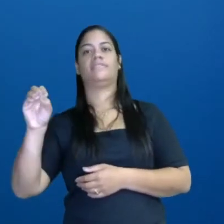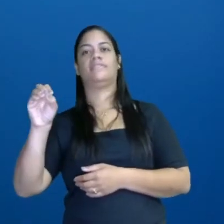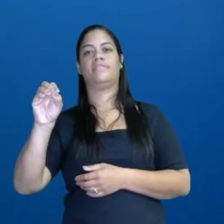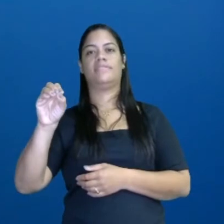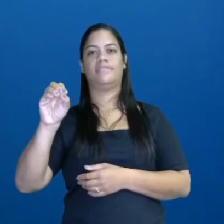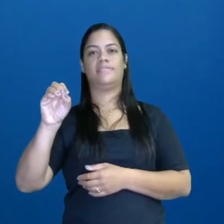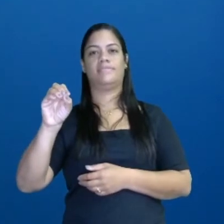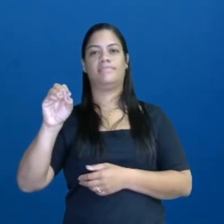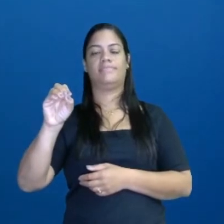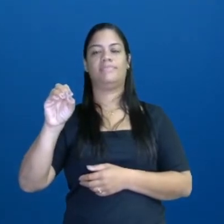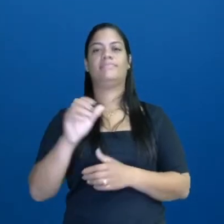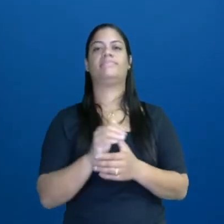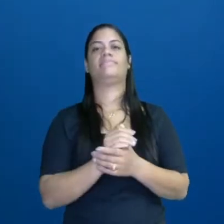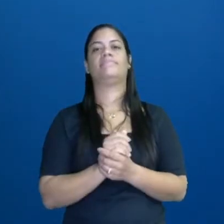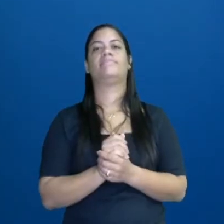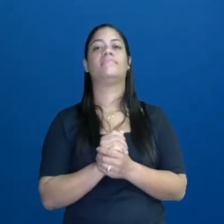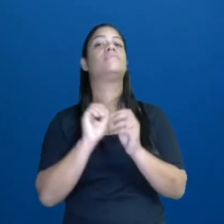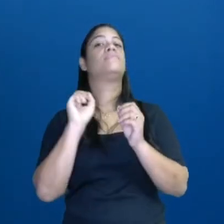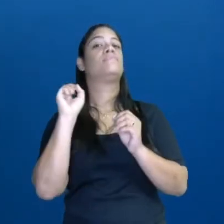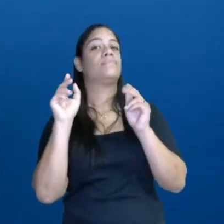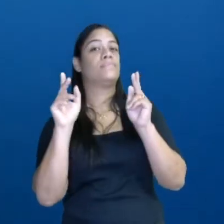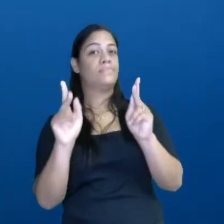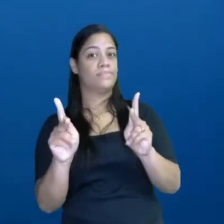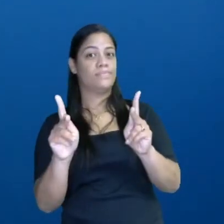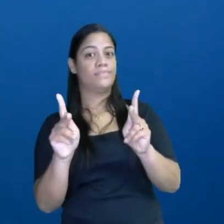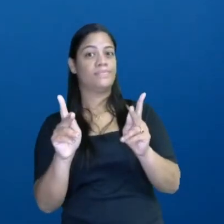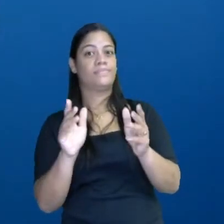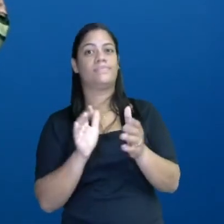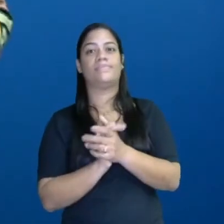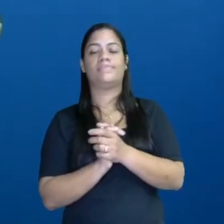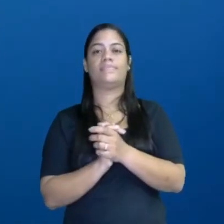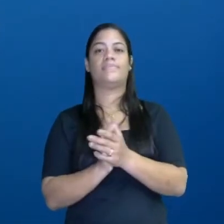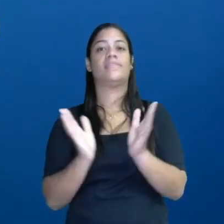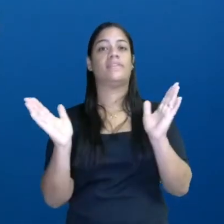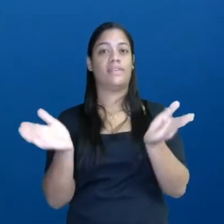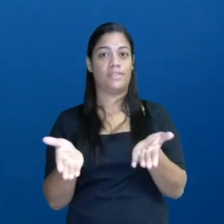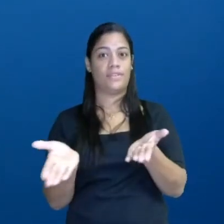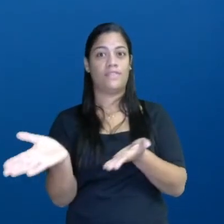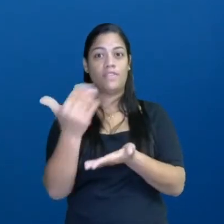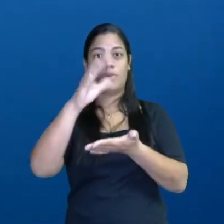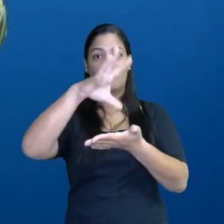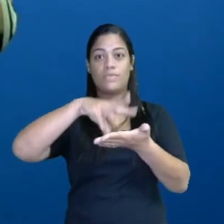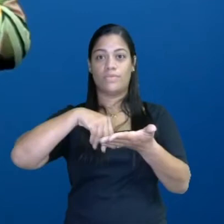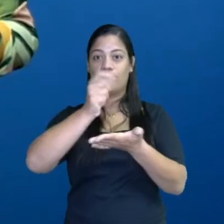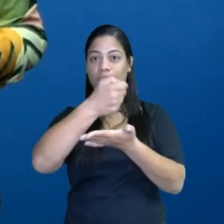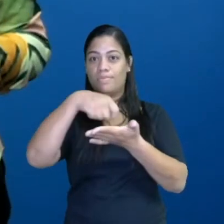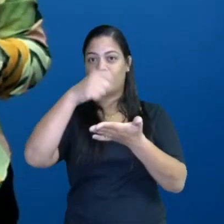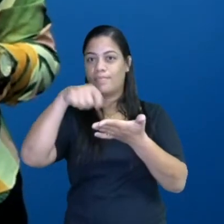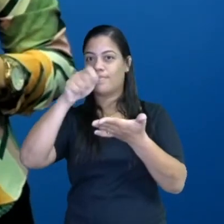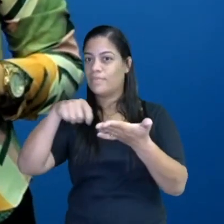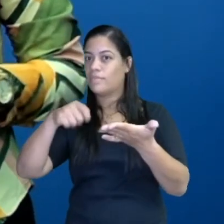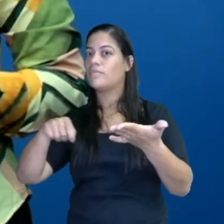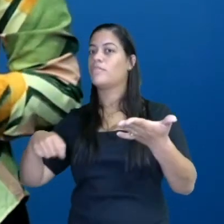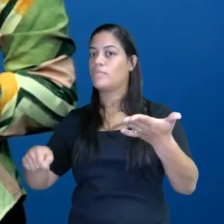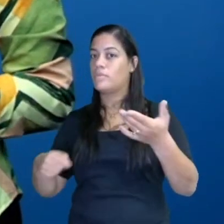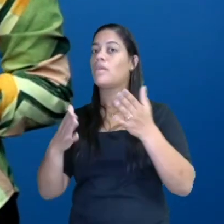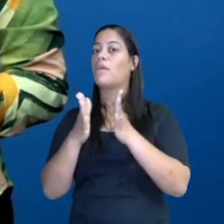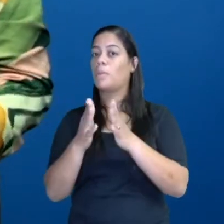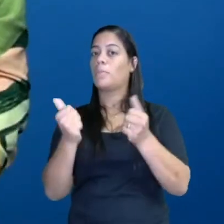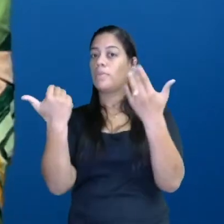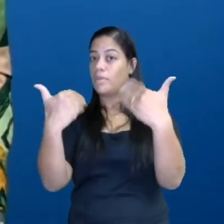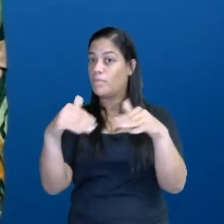o hectágono. Ok, turma? E aí, vamos copiar aí todos os lados que eu vou pedir para vocês na prova,